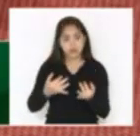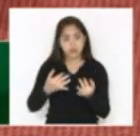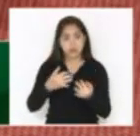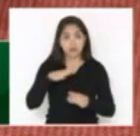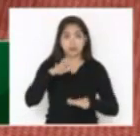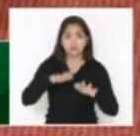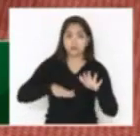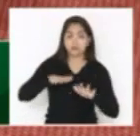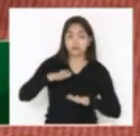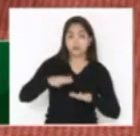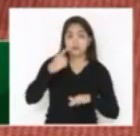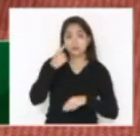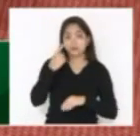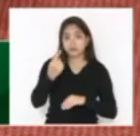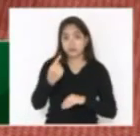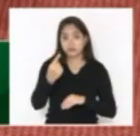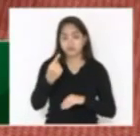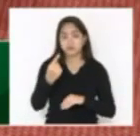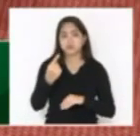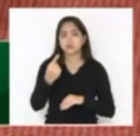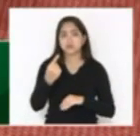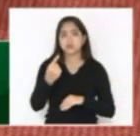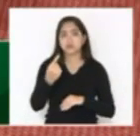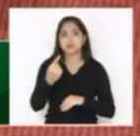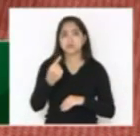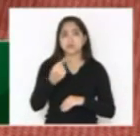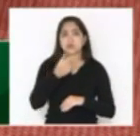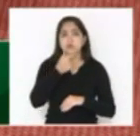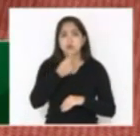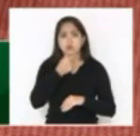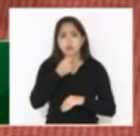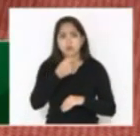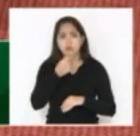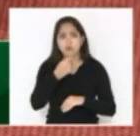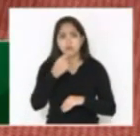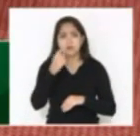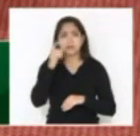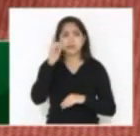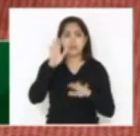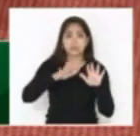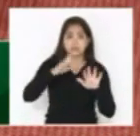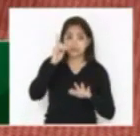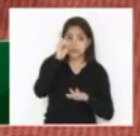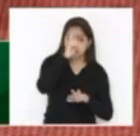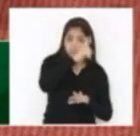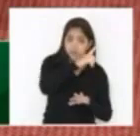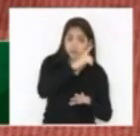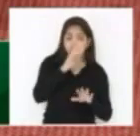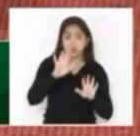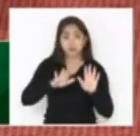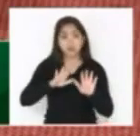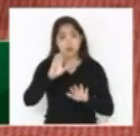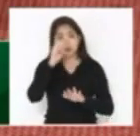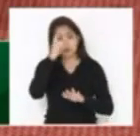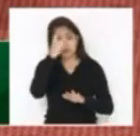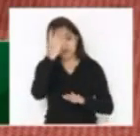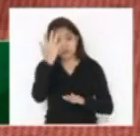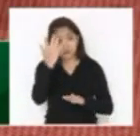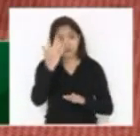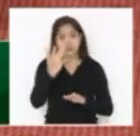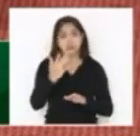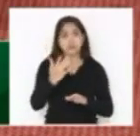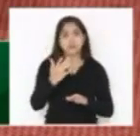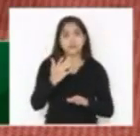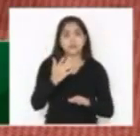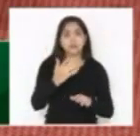vezes eu vejo que o homem torna as coisas fáceis e difíceis. E que também na gestão pública não cabe mais